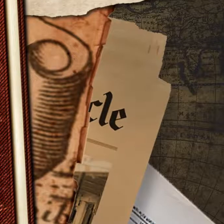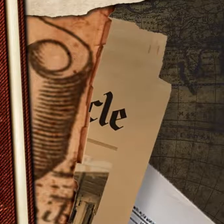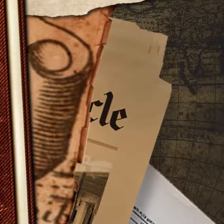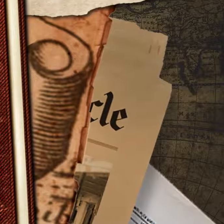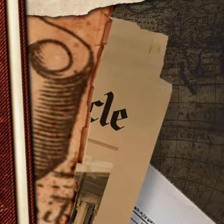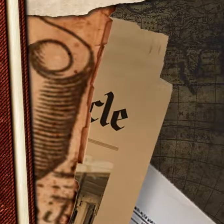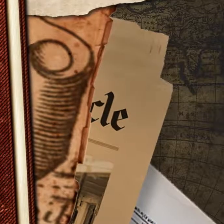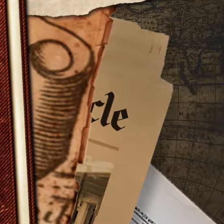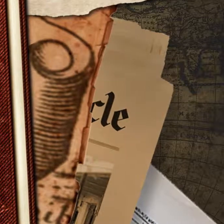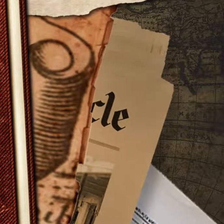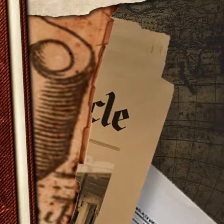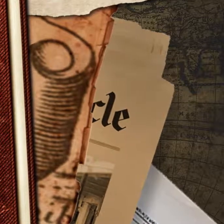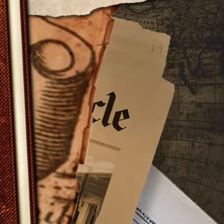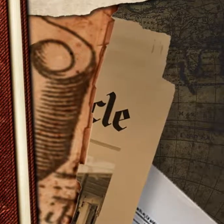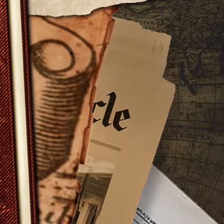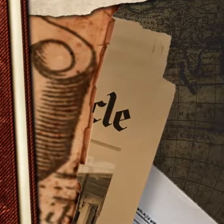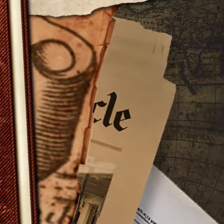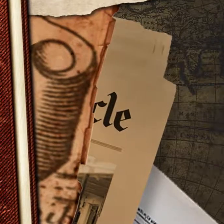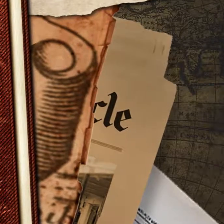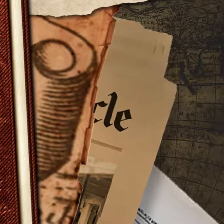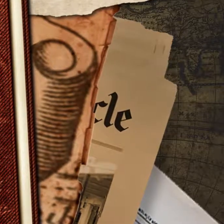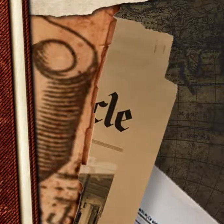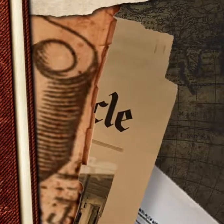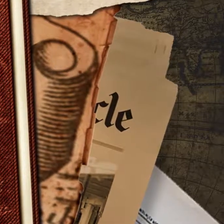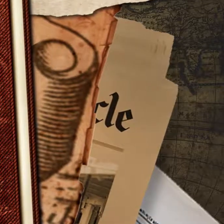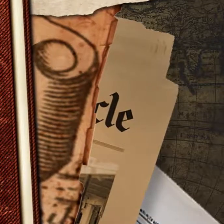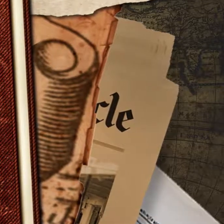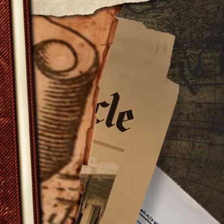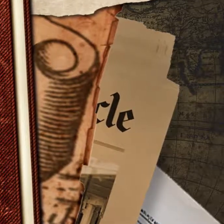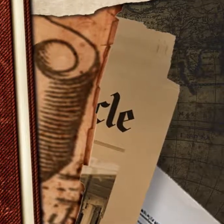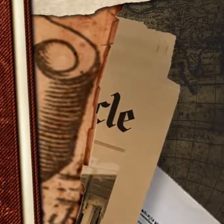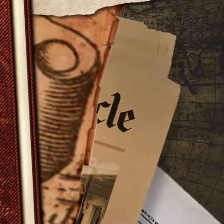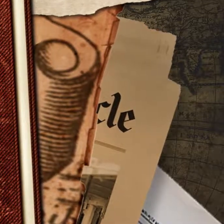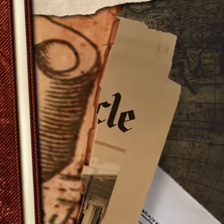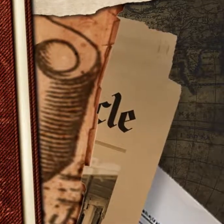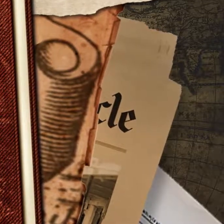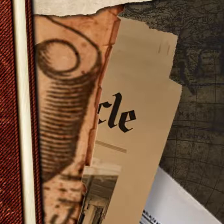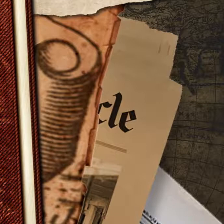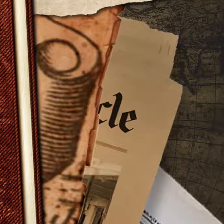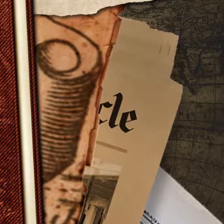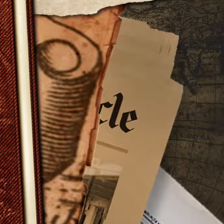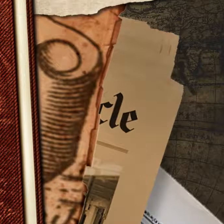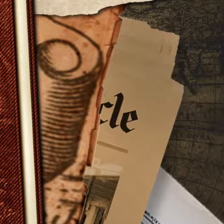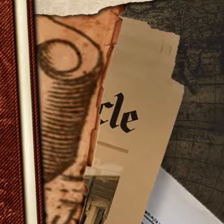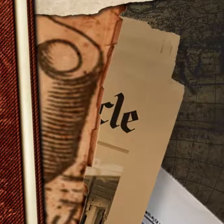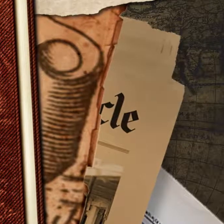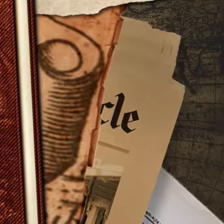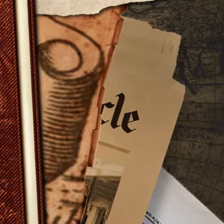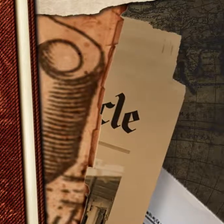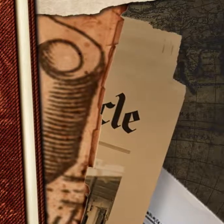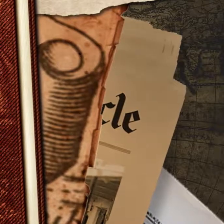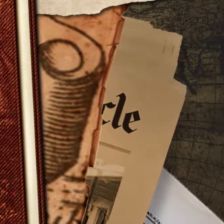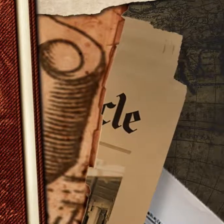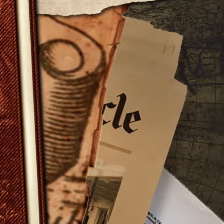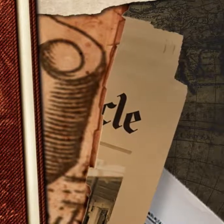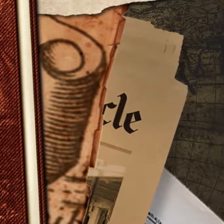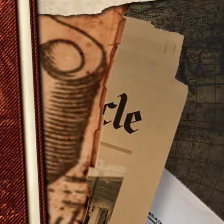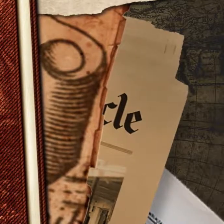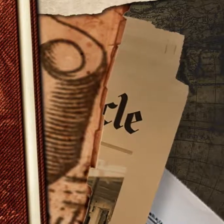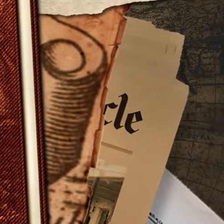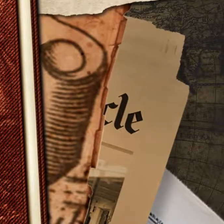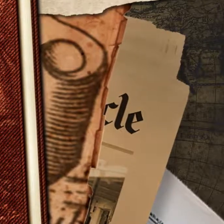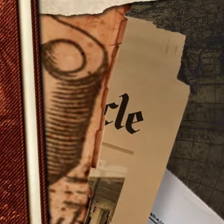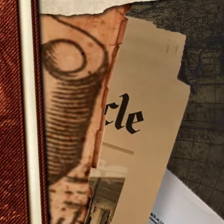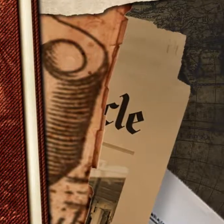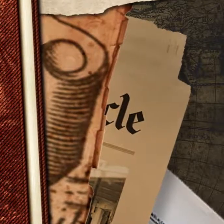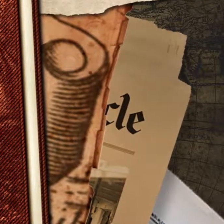dias. O título começa acima de um globo terrestre e continua dentro dele. Embaixo, como se olhassem para este